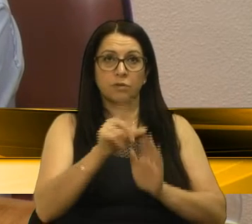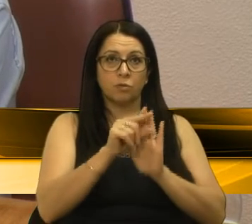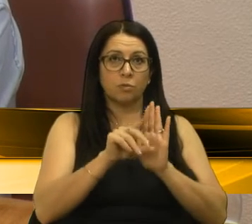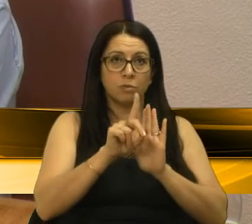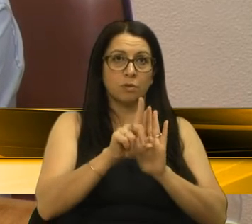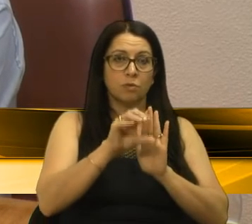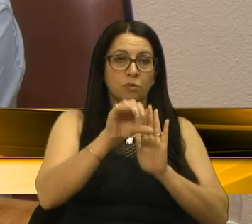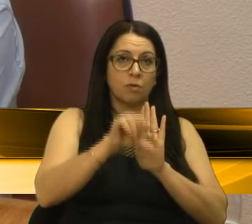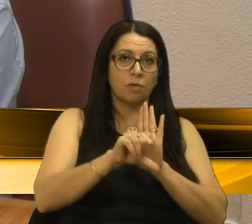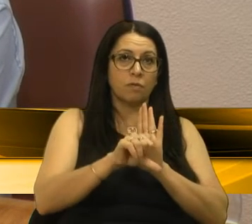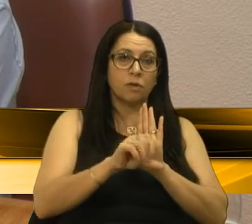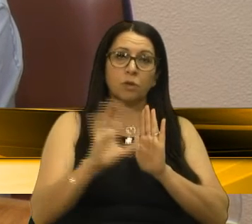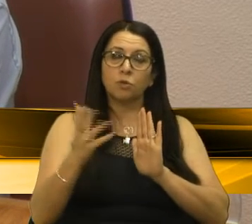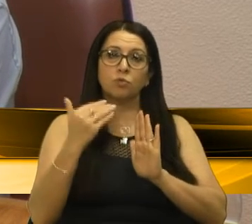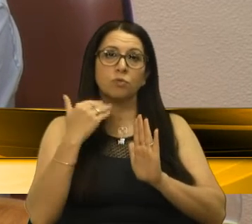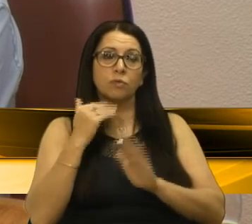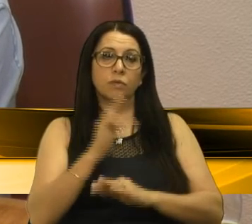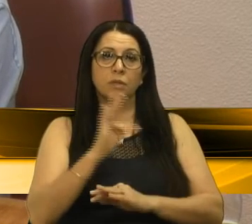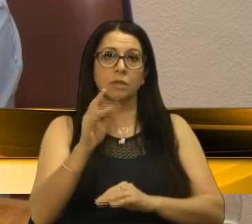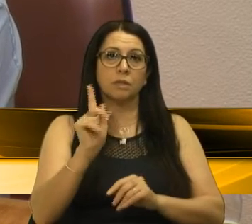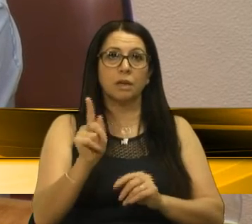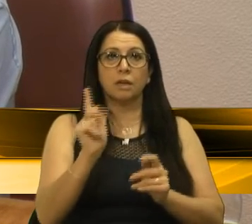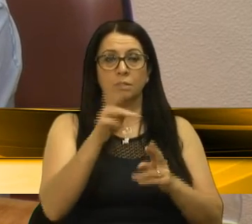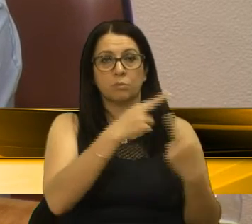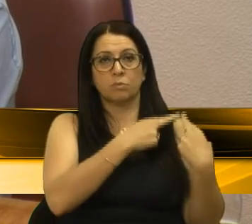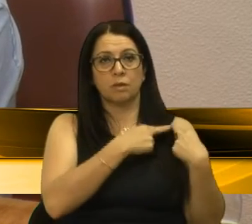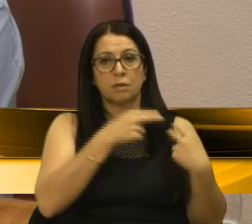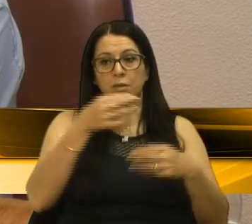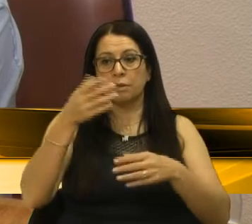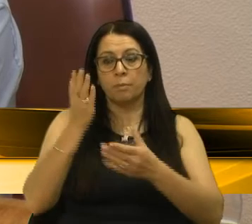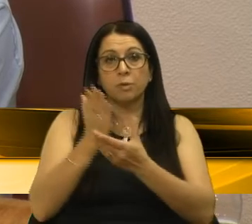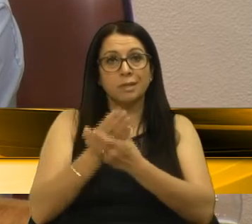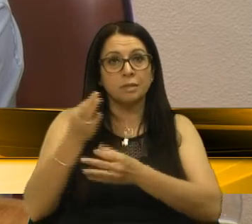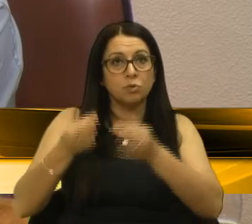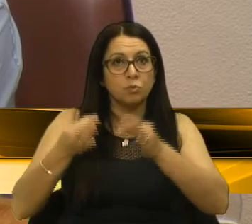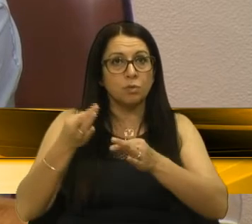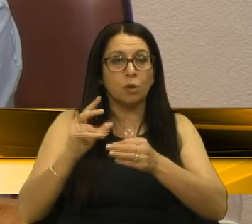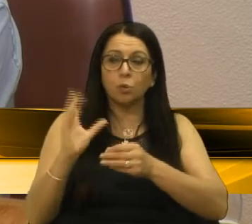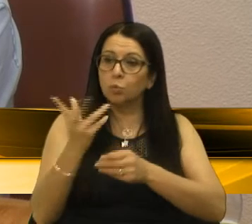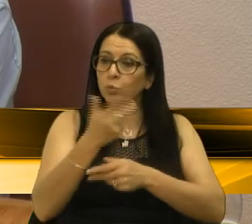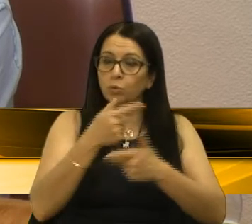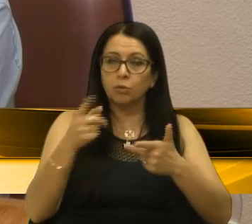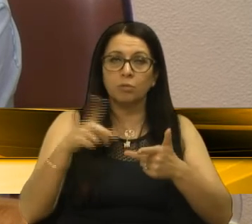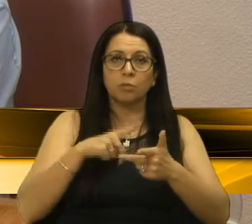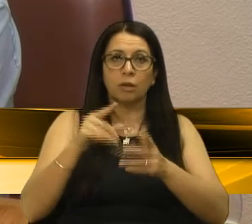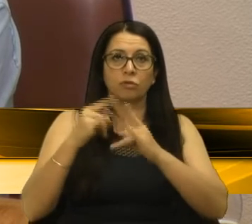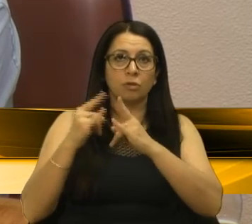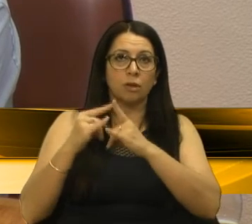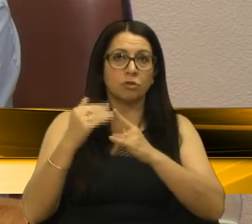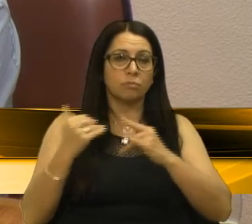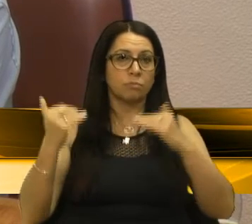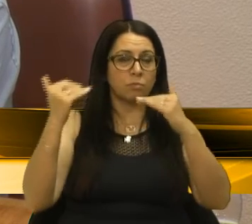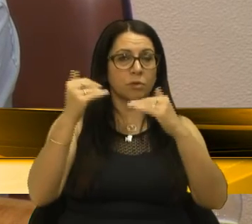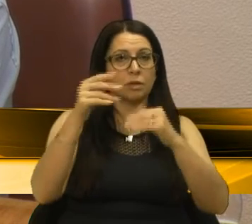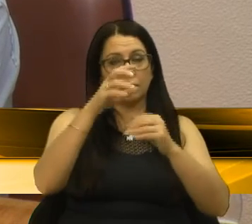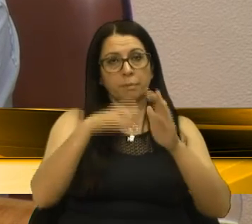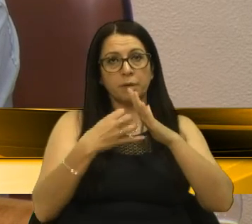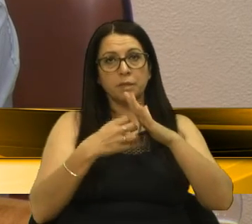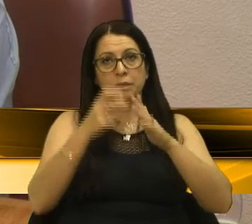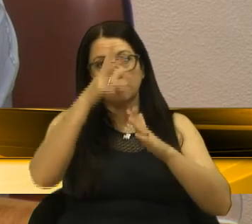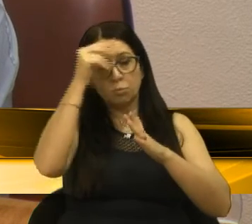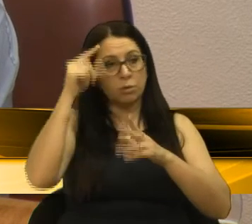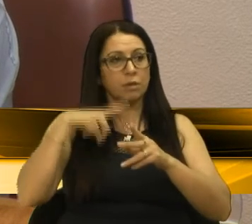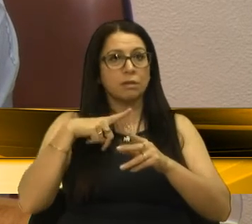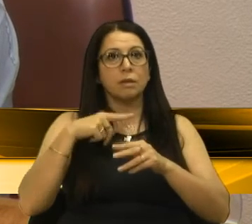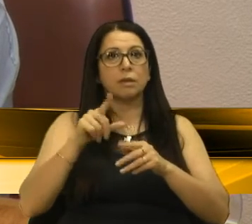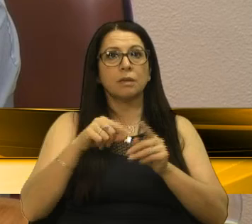109. Aos juízes federais compete processar e julgar: 1. As causas em que a União, entidade autárquica ou empresa pública federal forem